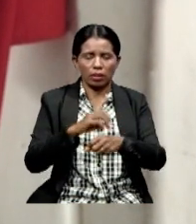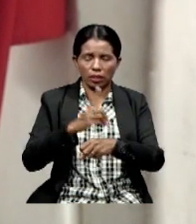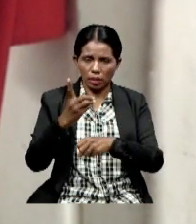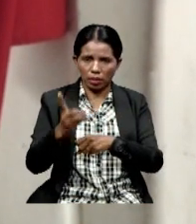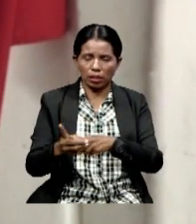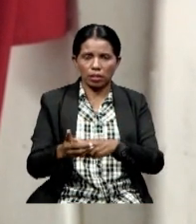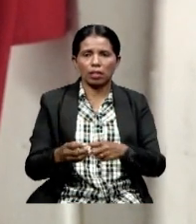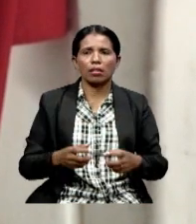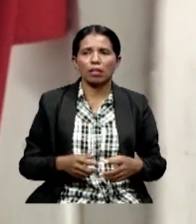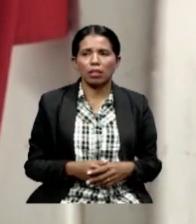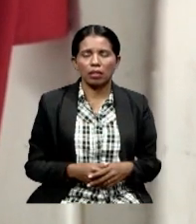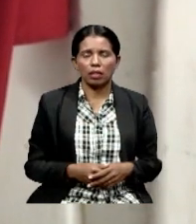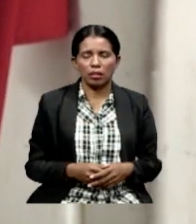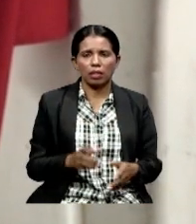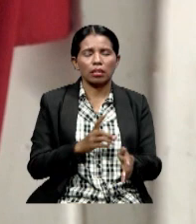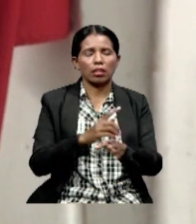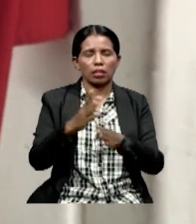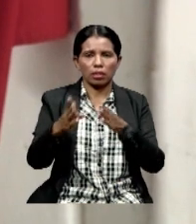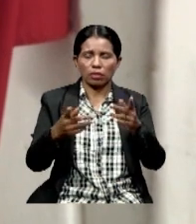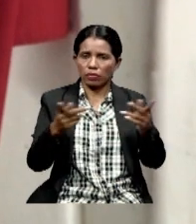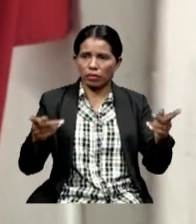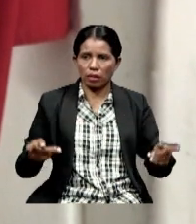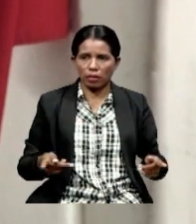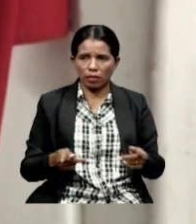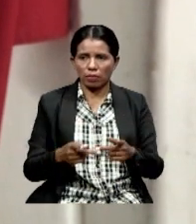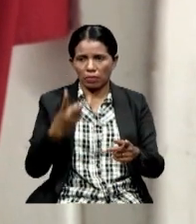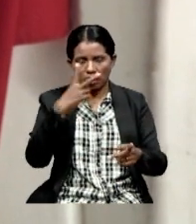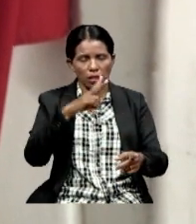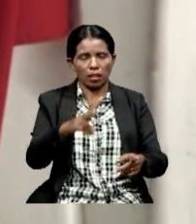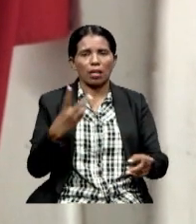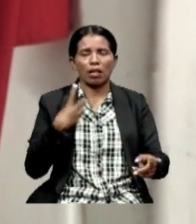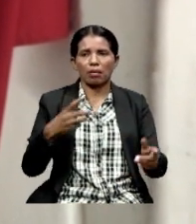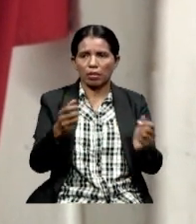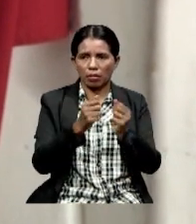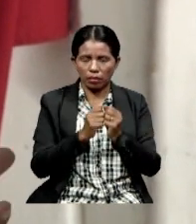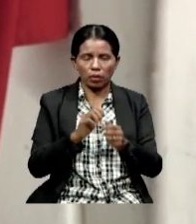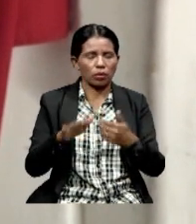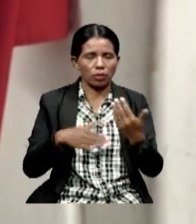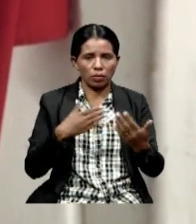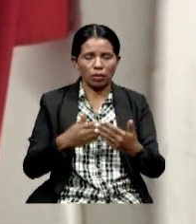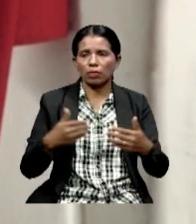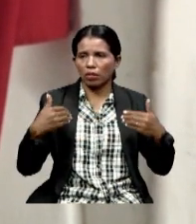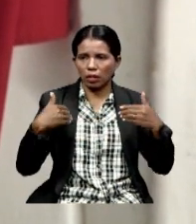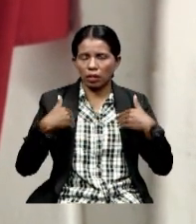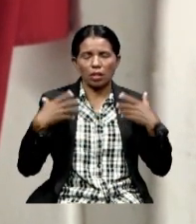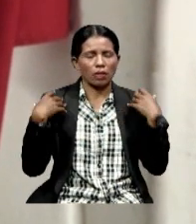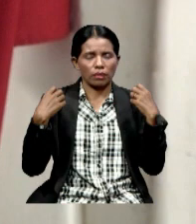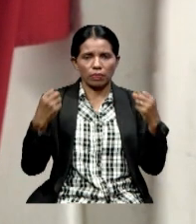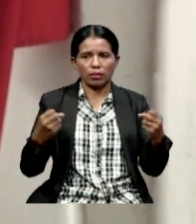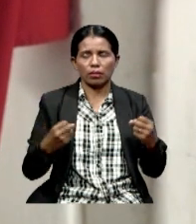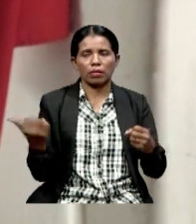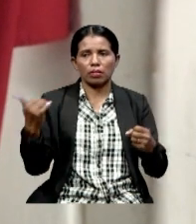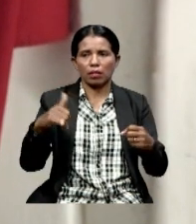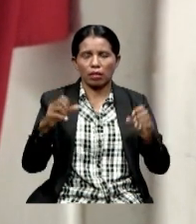meio ambiente, direção de terras de propriedade, Ministério das Obras Públicas, há muito, portanto, e a força, e a bolha de cata, se era bem,